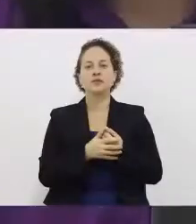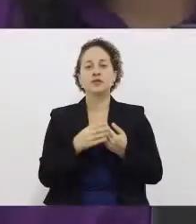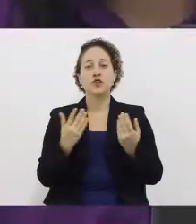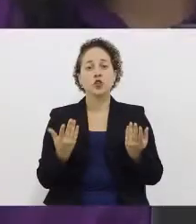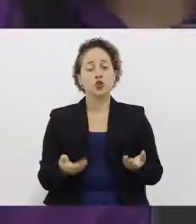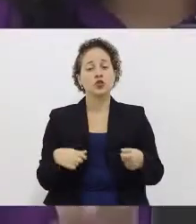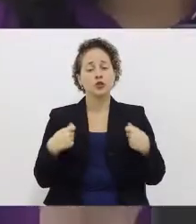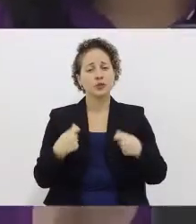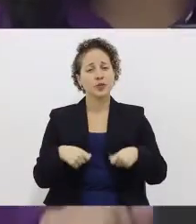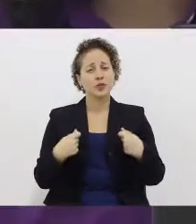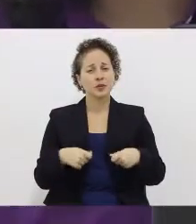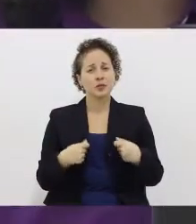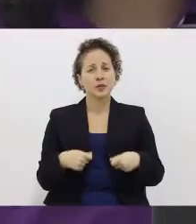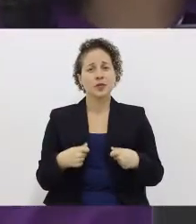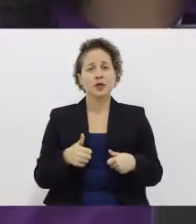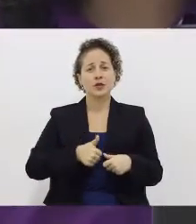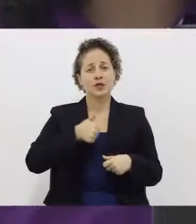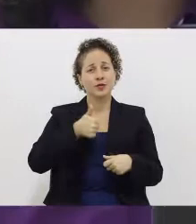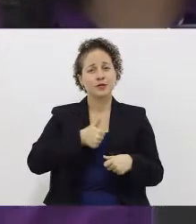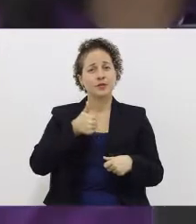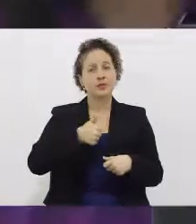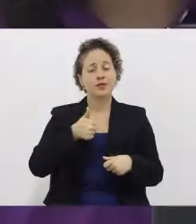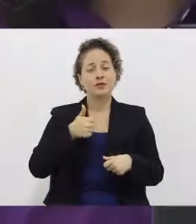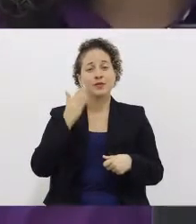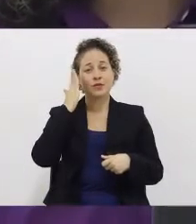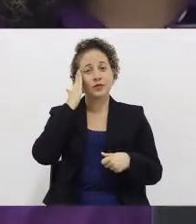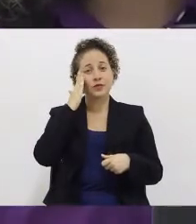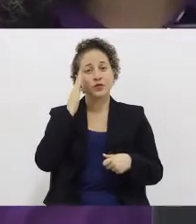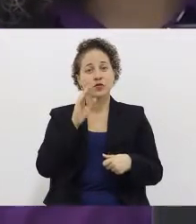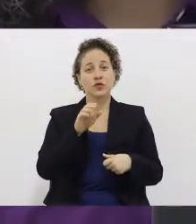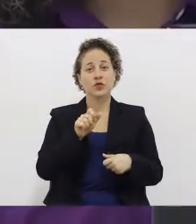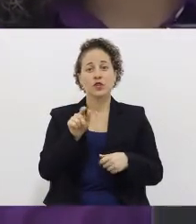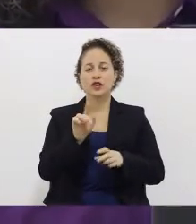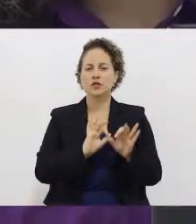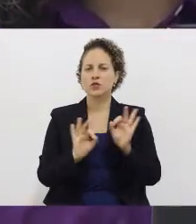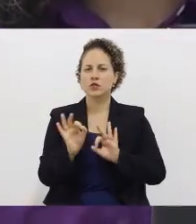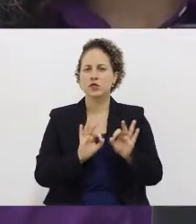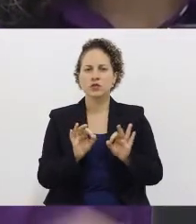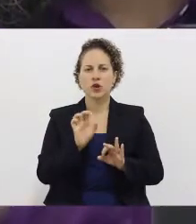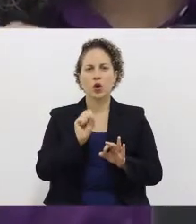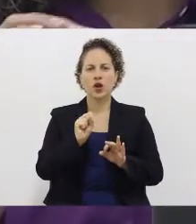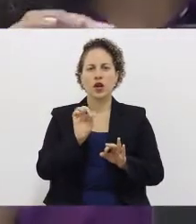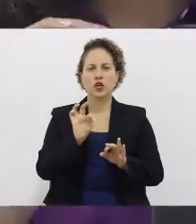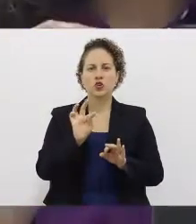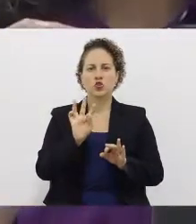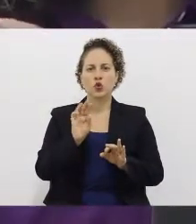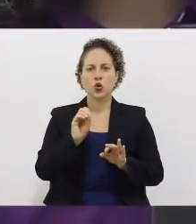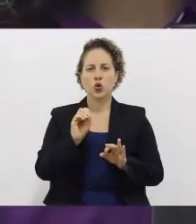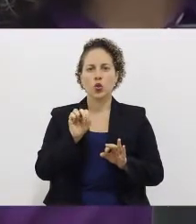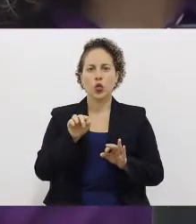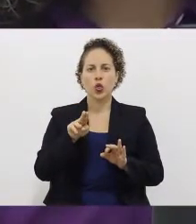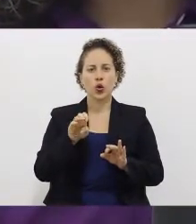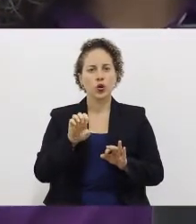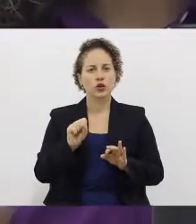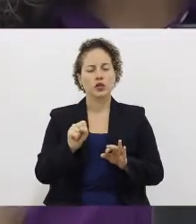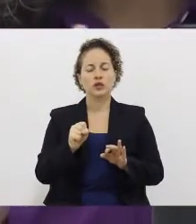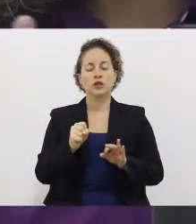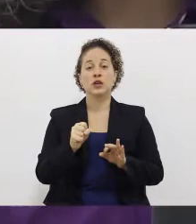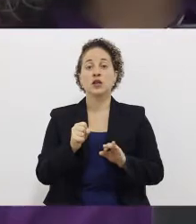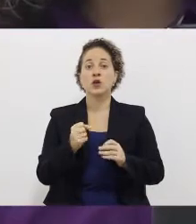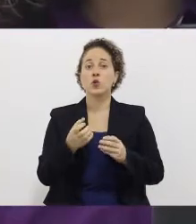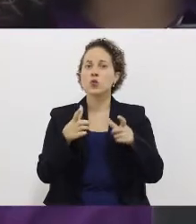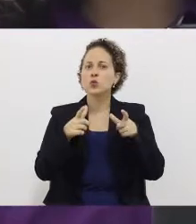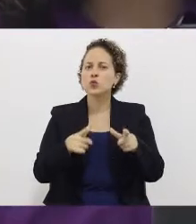nós vamos primeiro falar um pouco sobre gestão de estoques. A função de estoques é garantir um pulmão,